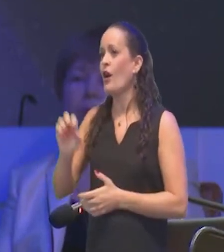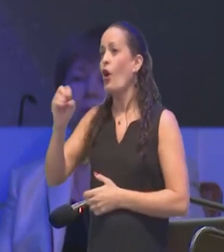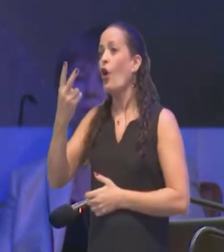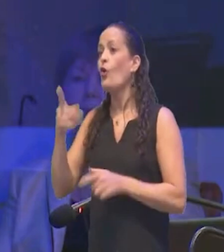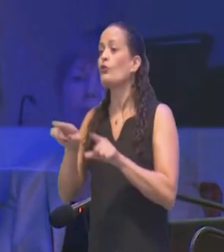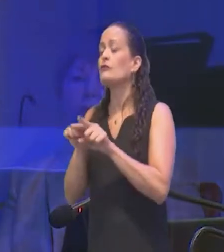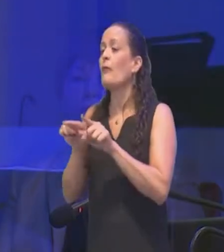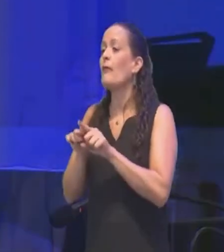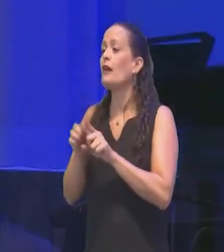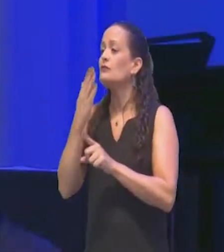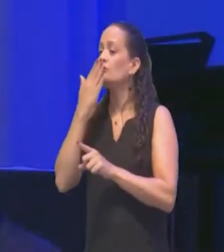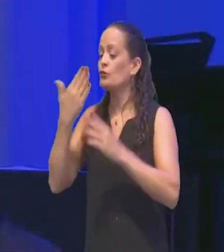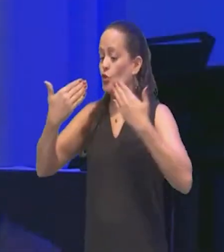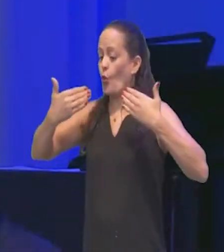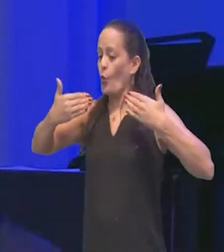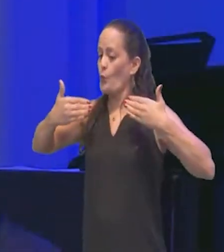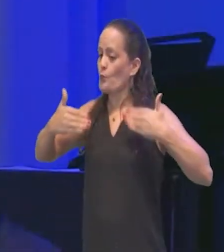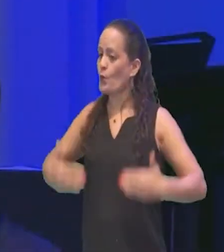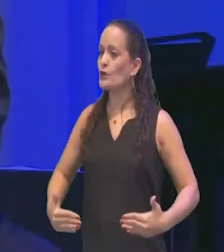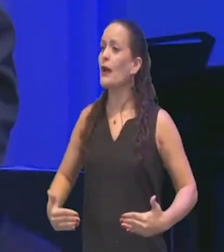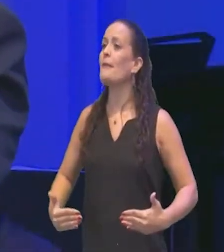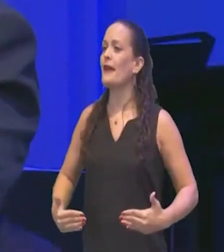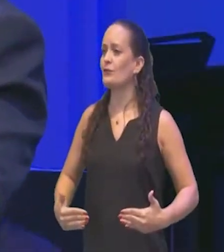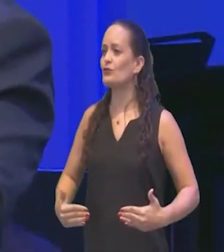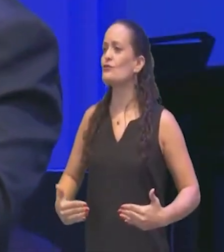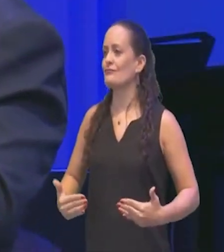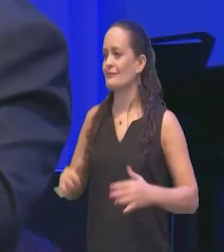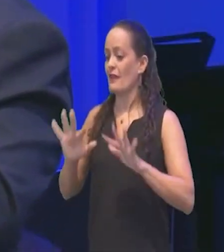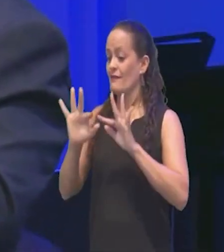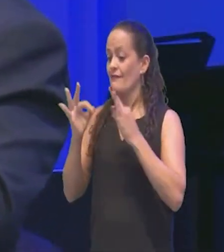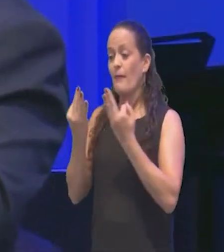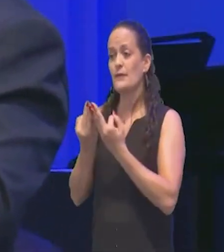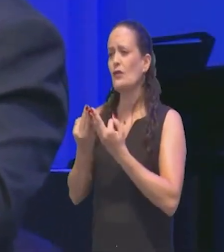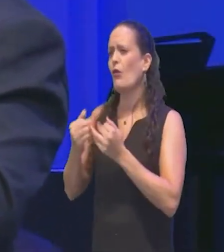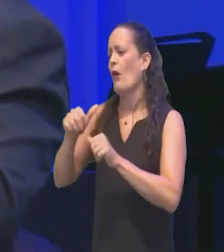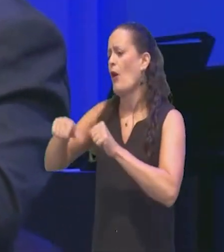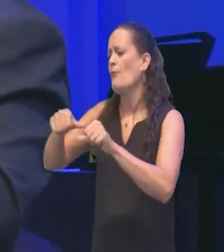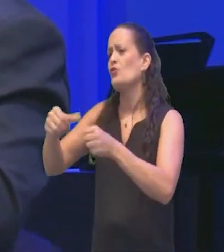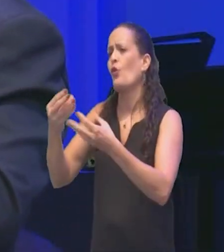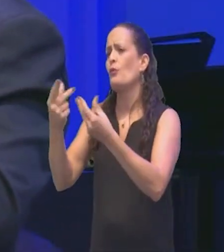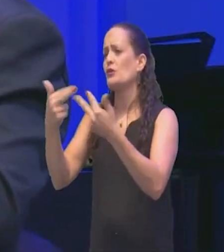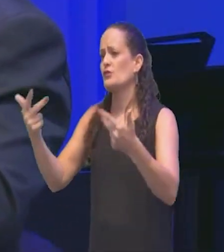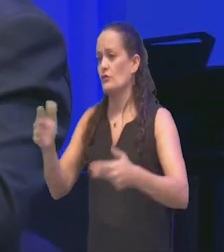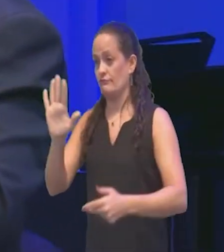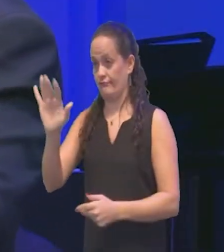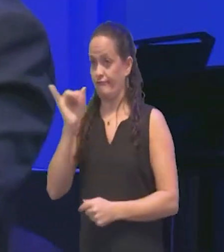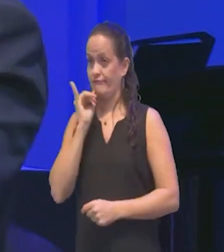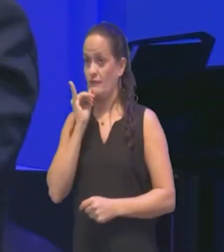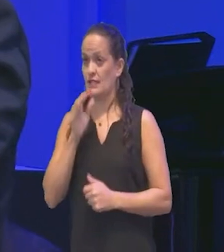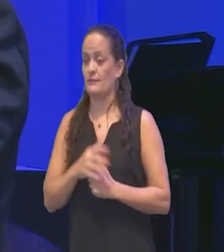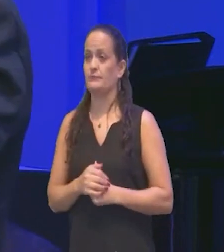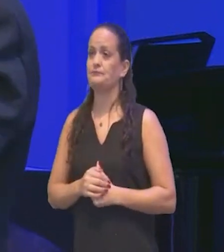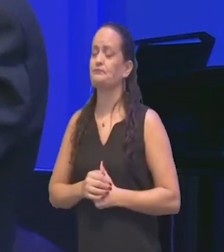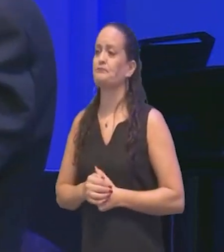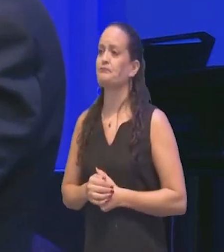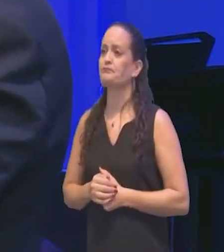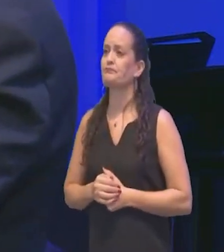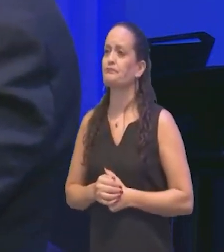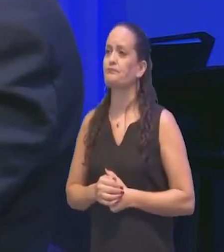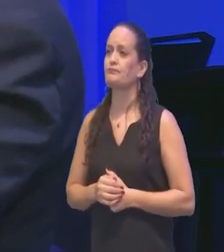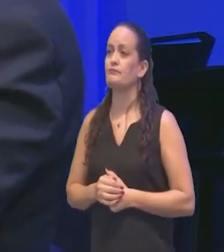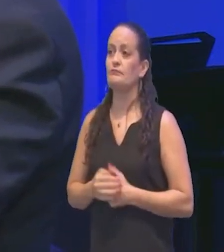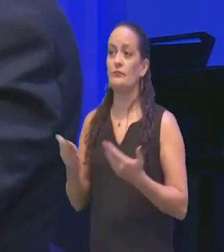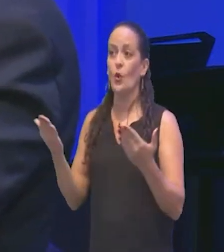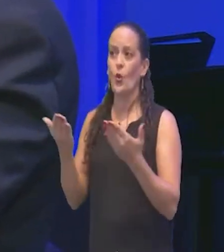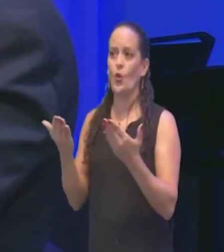diz o artigo, esses aspectos ligados à família também mudaram. Hoje em dia, nós não podemos mais falar